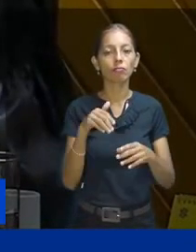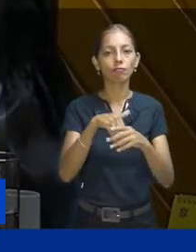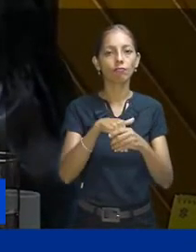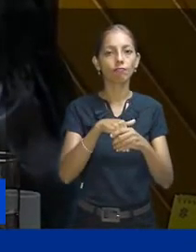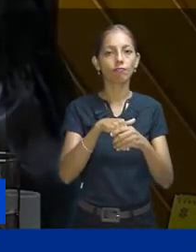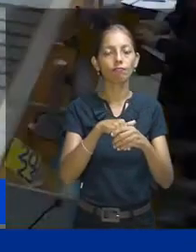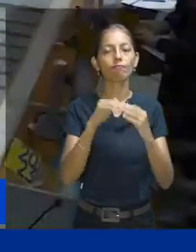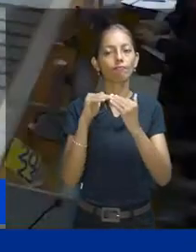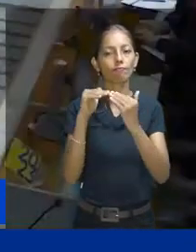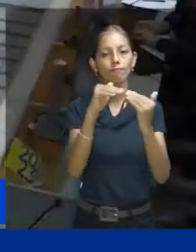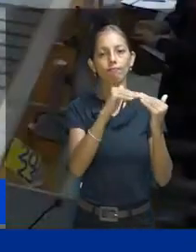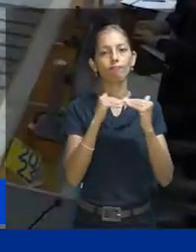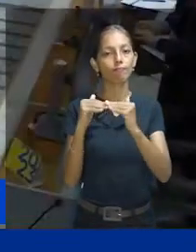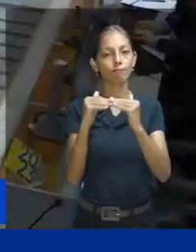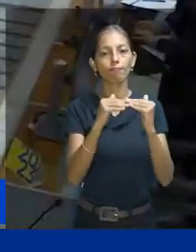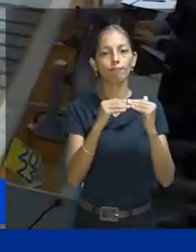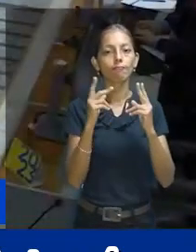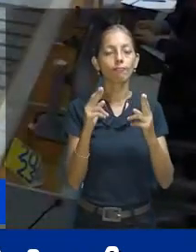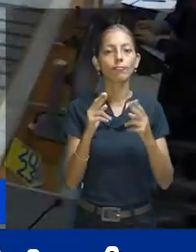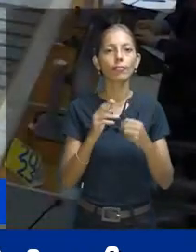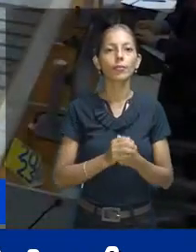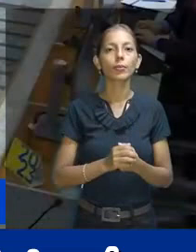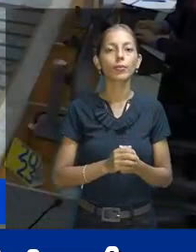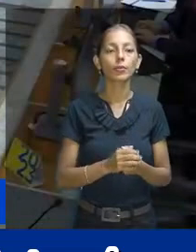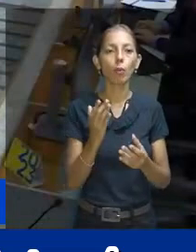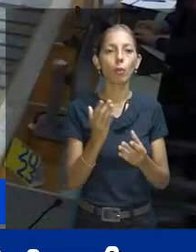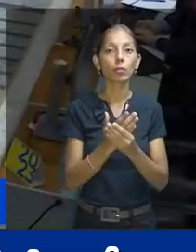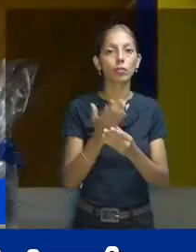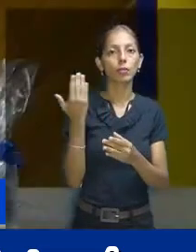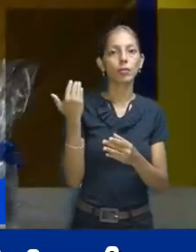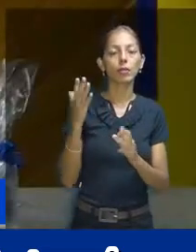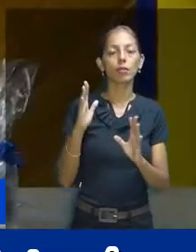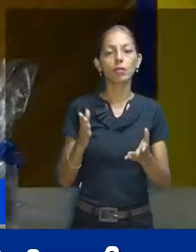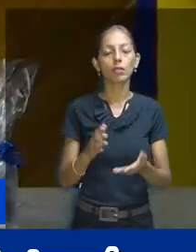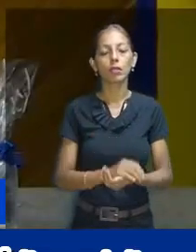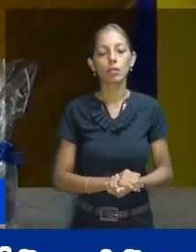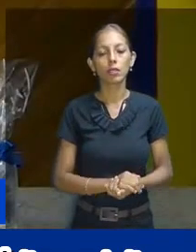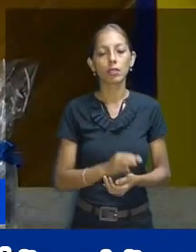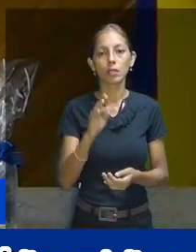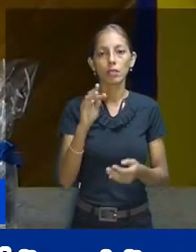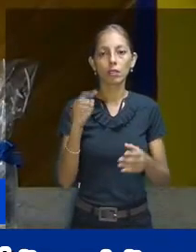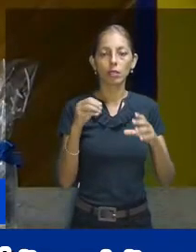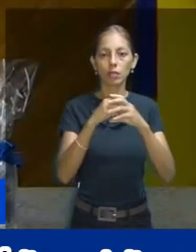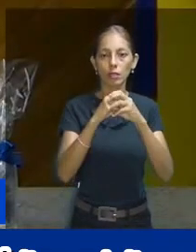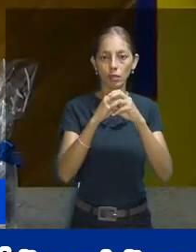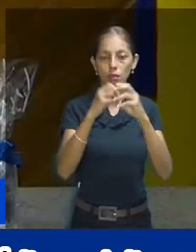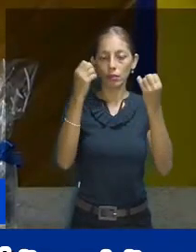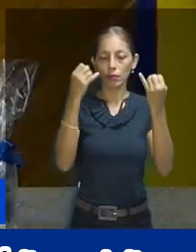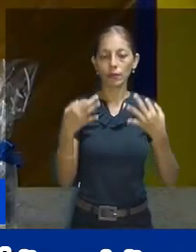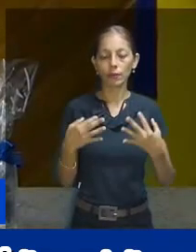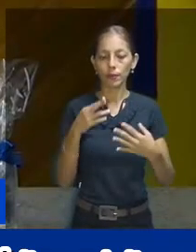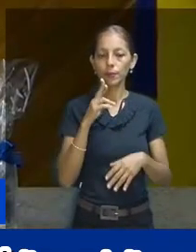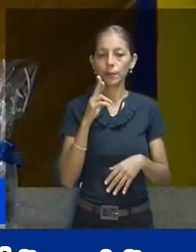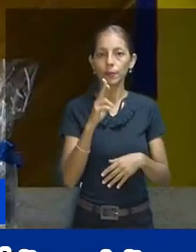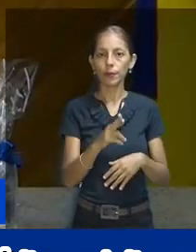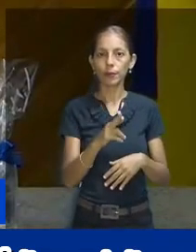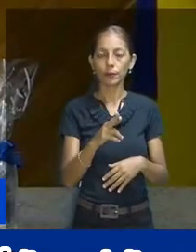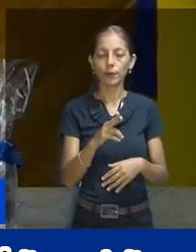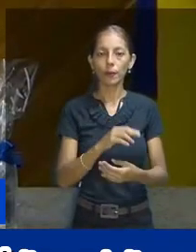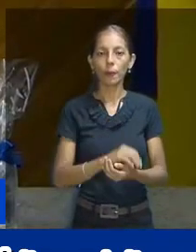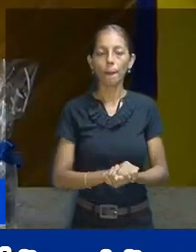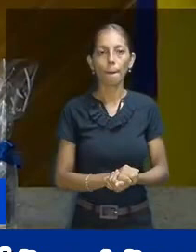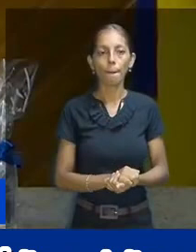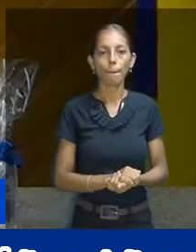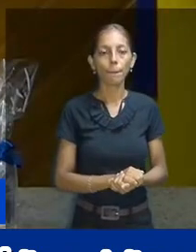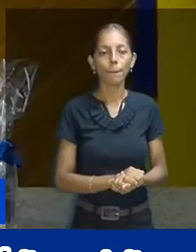idêntico nesses dois outros processos, presidente. Perfeito, compreendi, o resultado é o mesmo. O TRE da Amapá, unanimidade, conheceu dos embargos de declaração